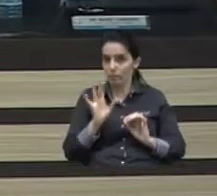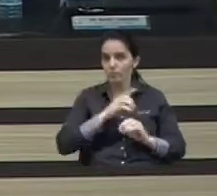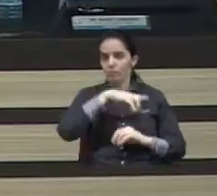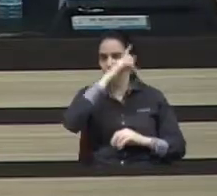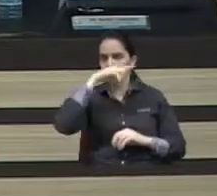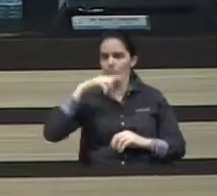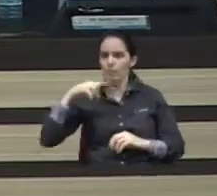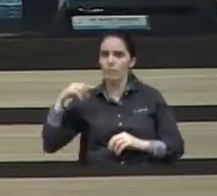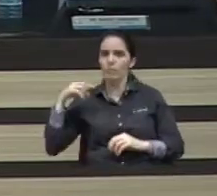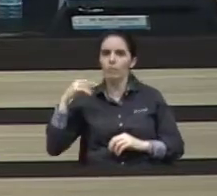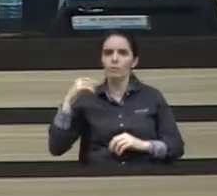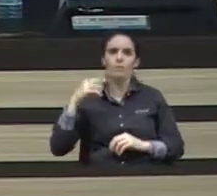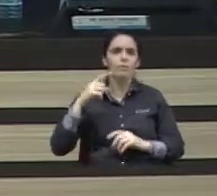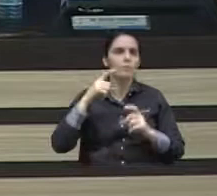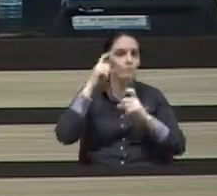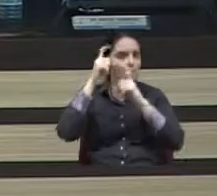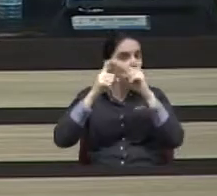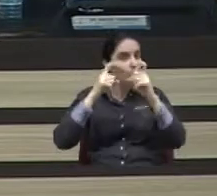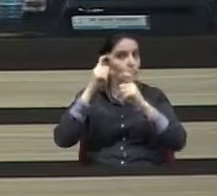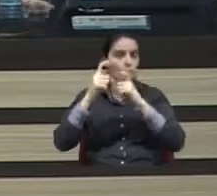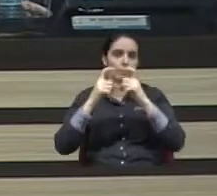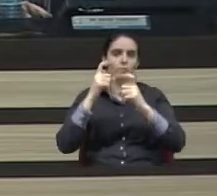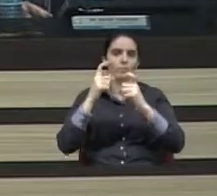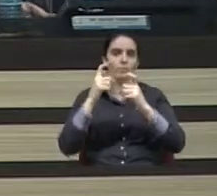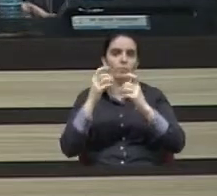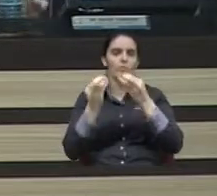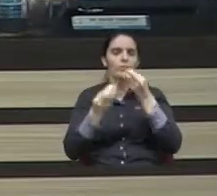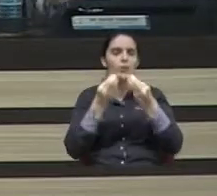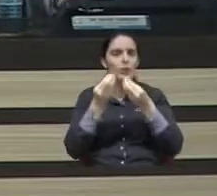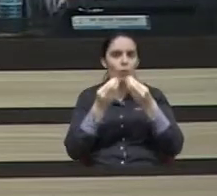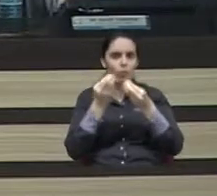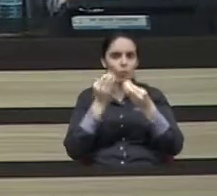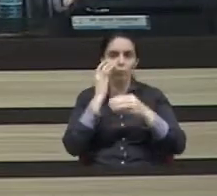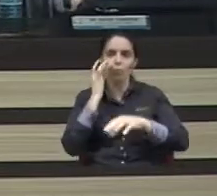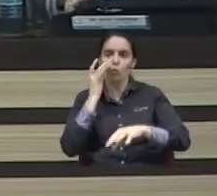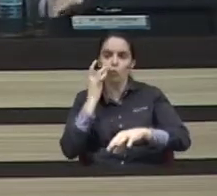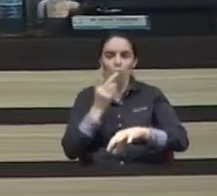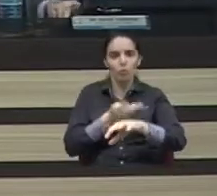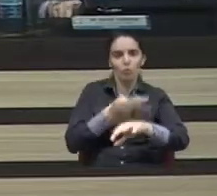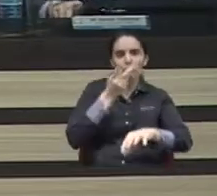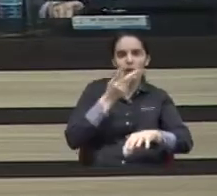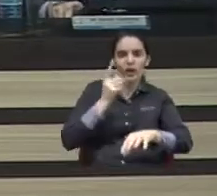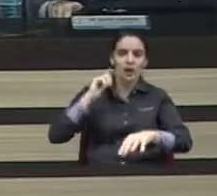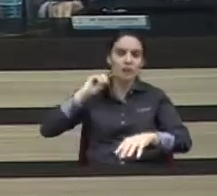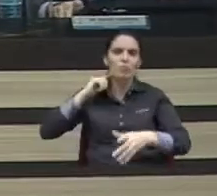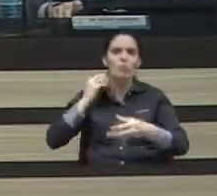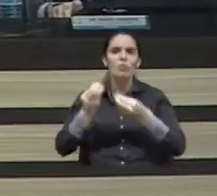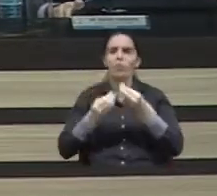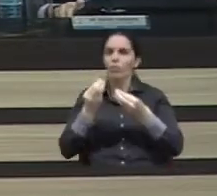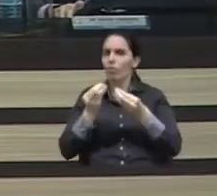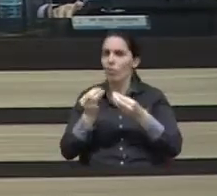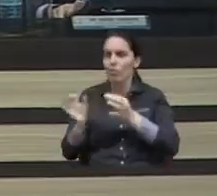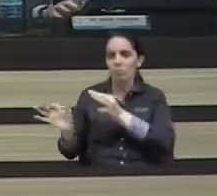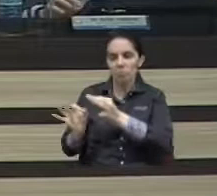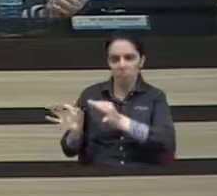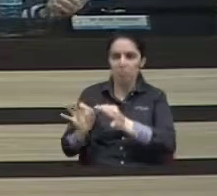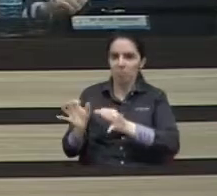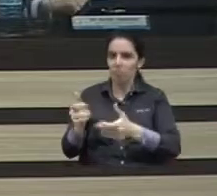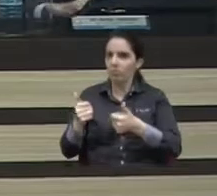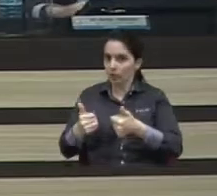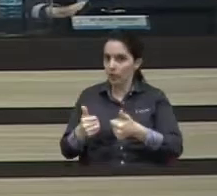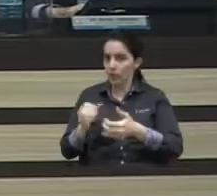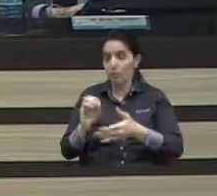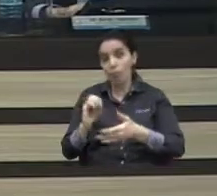importância, mas a minha preocupação maior é no que diz respeito ao descarte desses metais pesados, aonde eles são